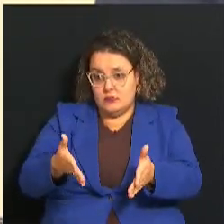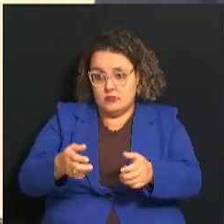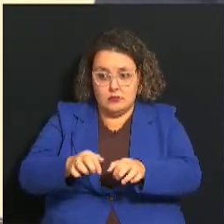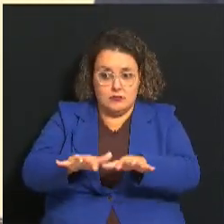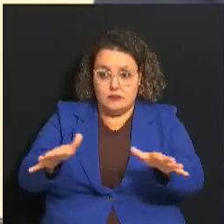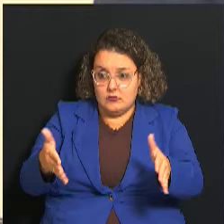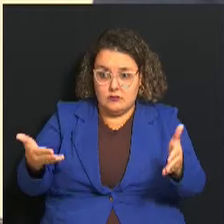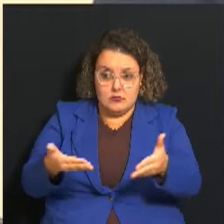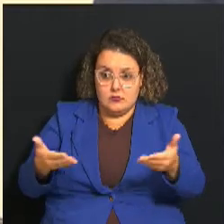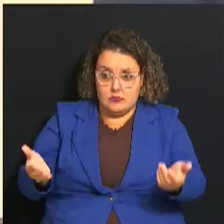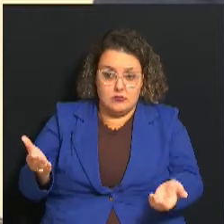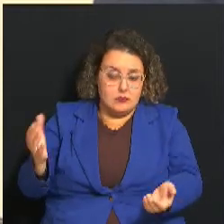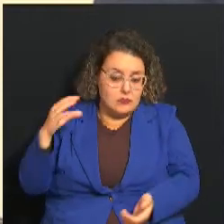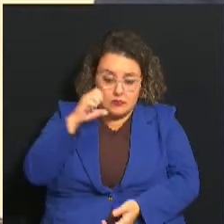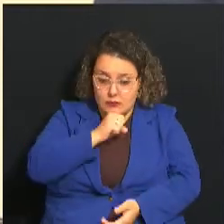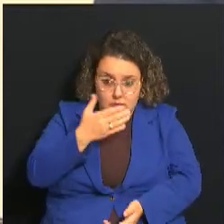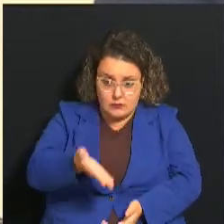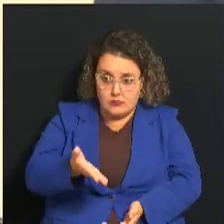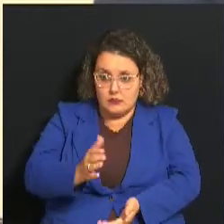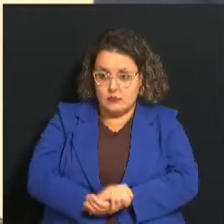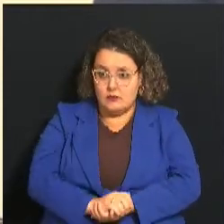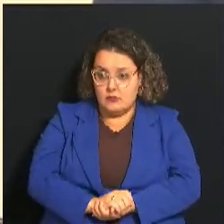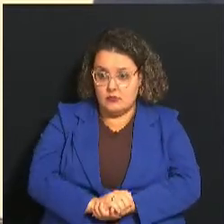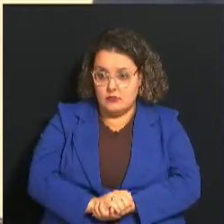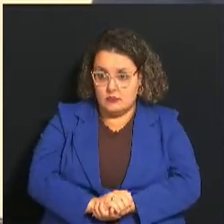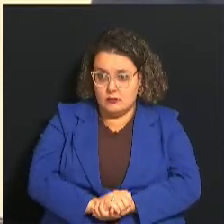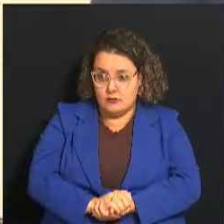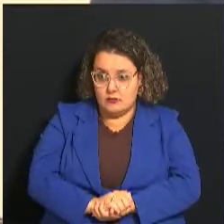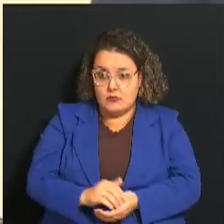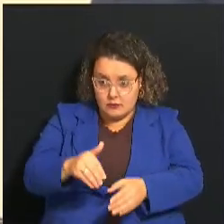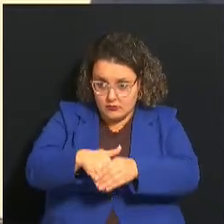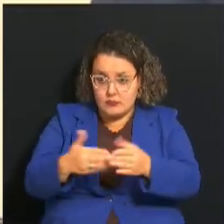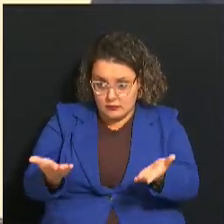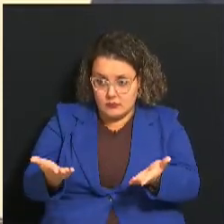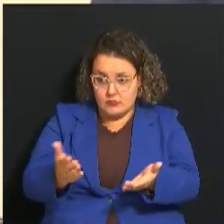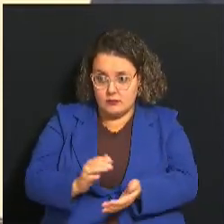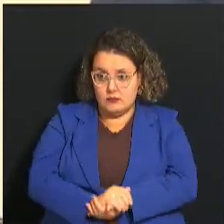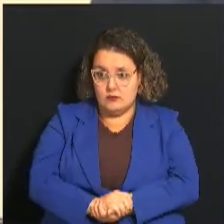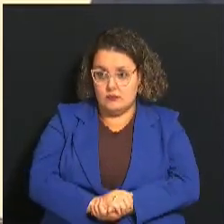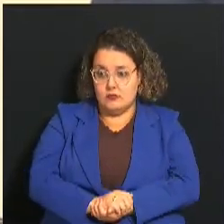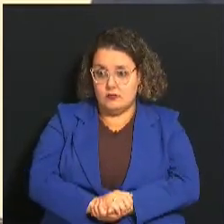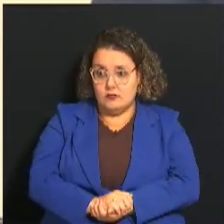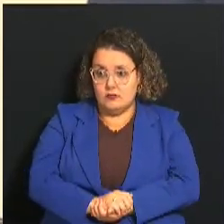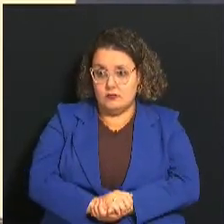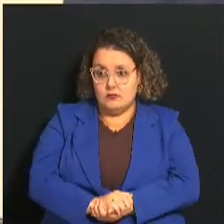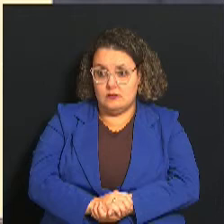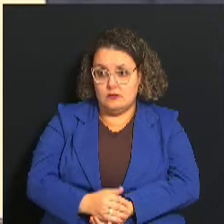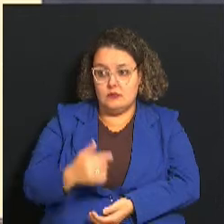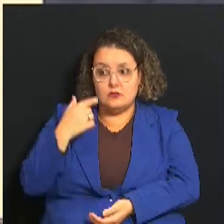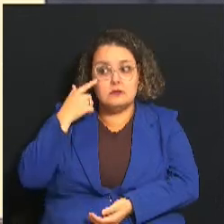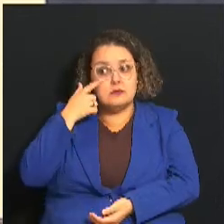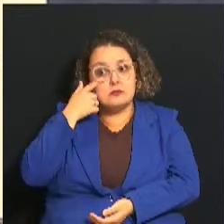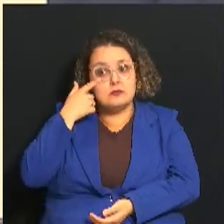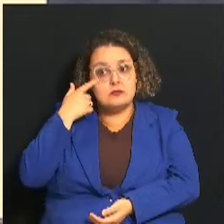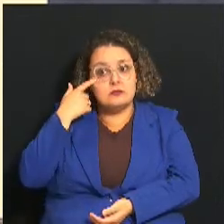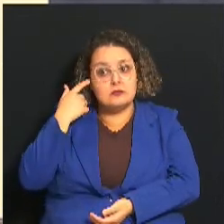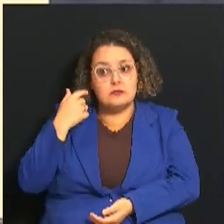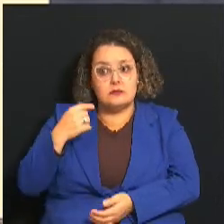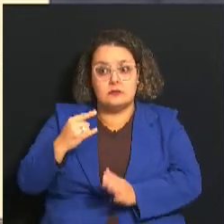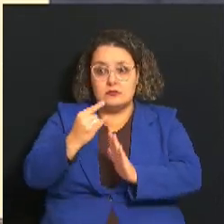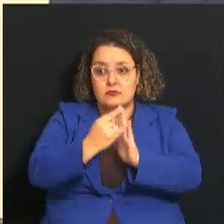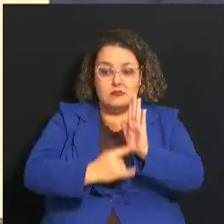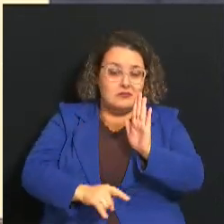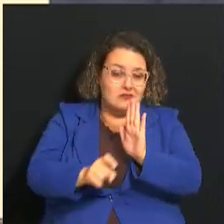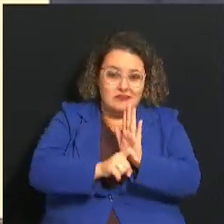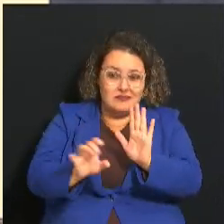ó, esse regimento. Vamos votar, né? Assim, sem burocratizar